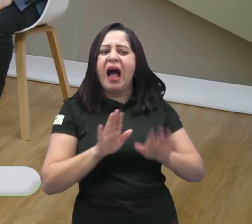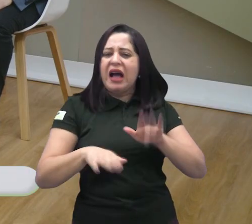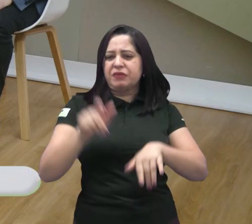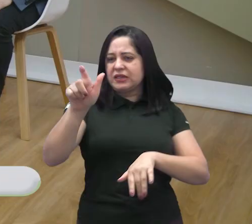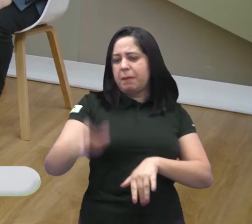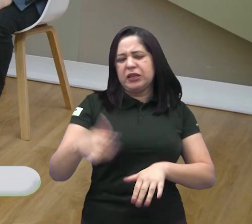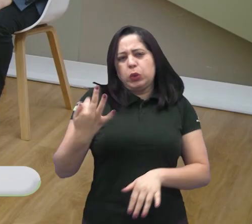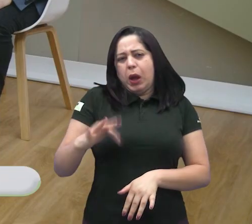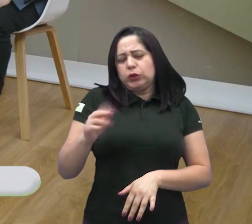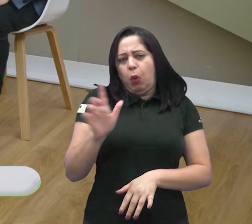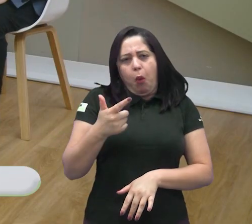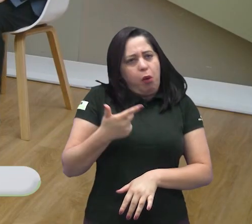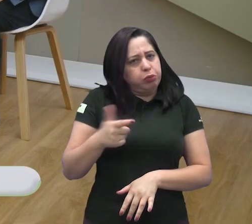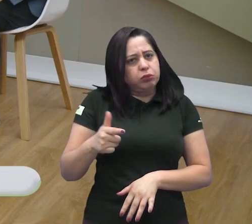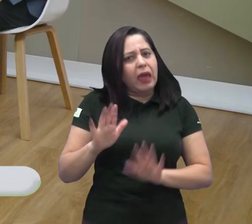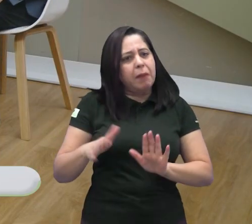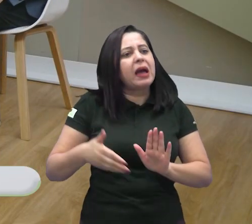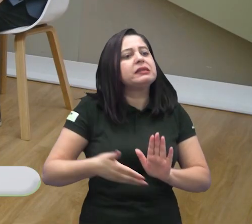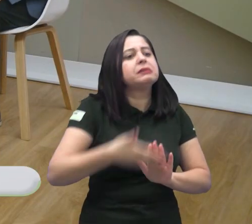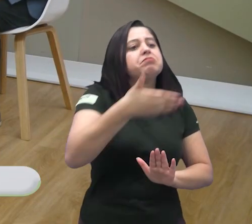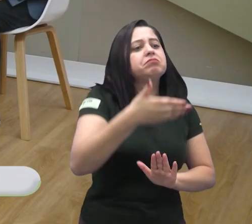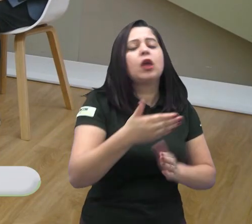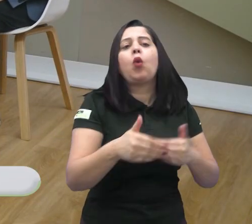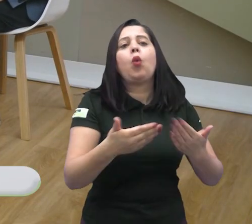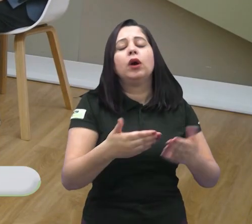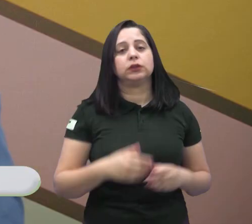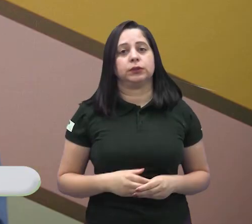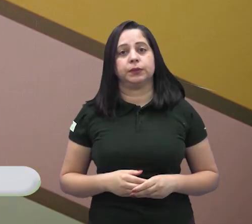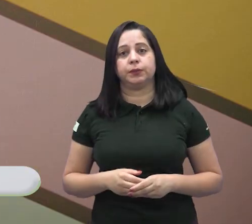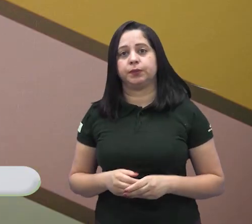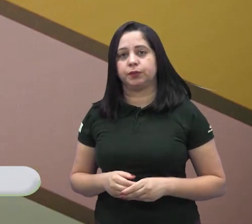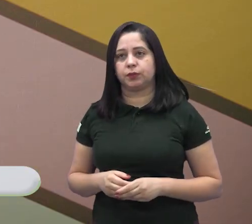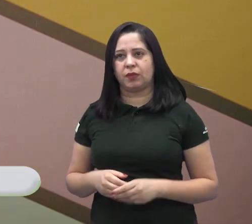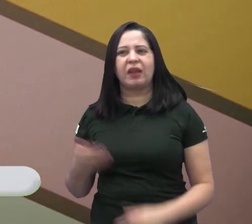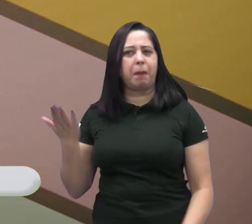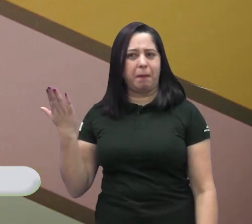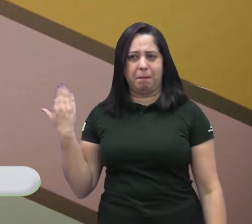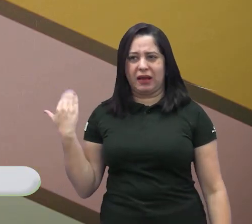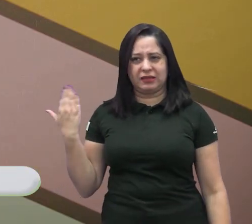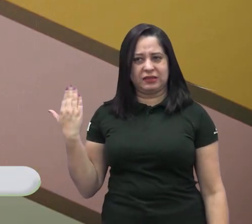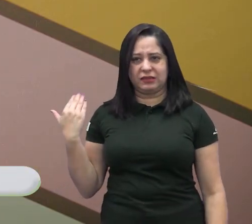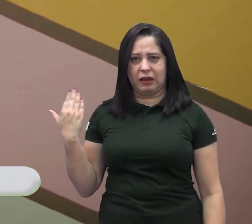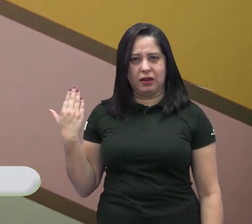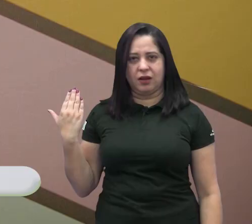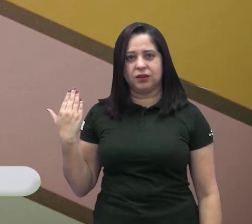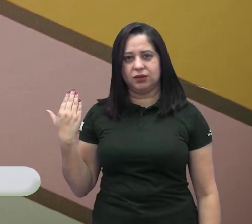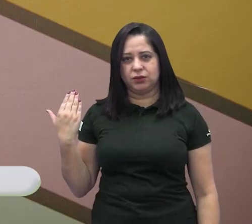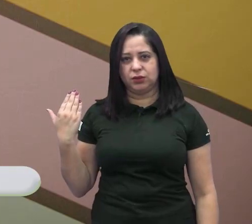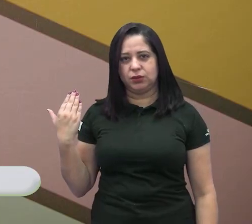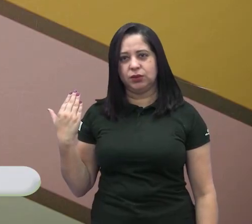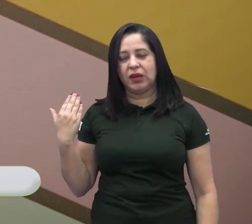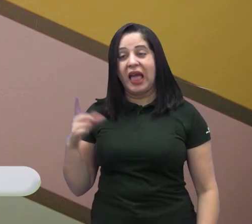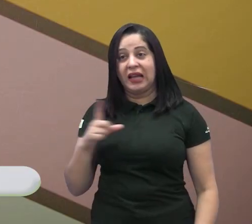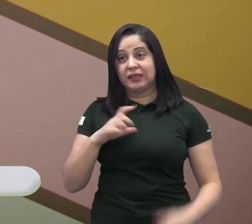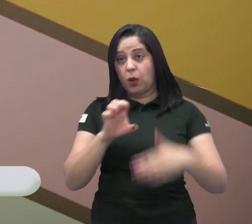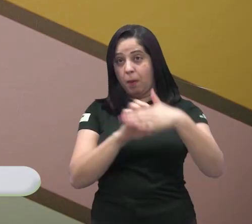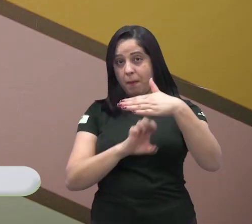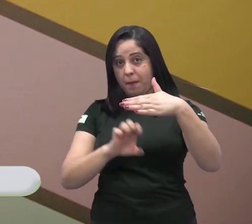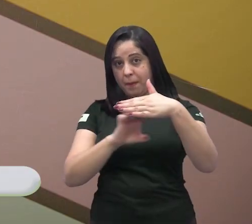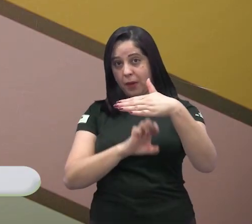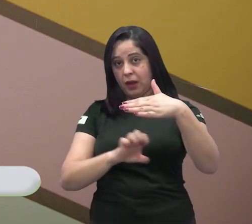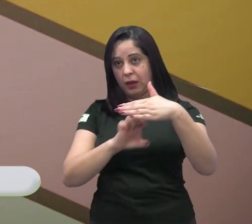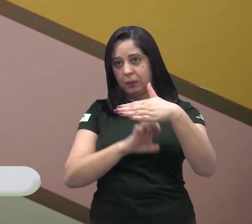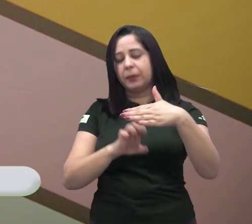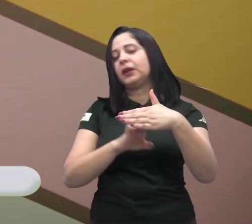dor nenhuma, sem nenhuma queixa? Gi, essa é uma questão importante, né? Olha, há muito tempo, houve uma empresa aí